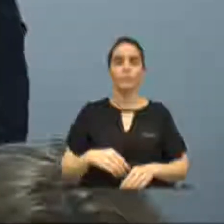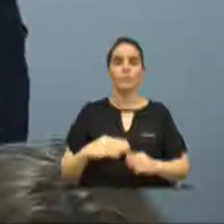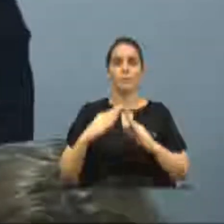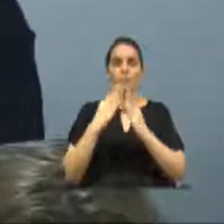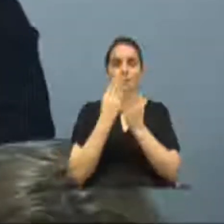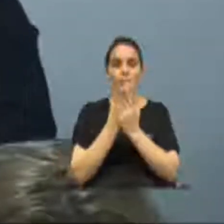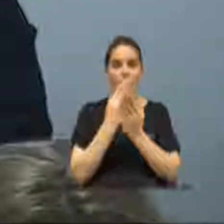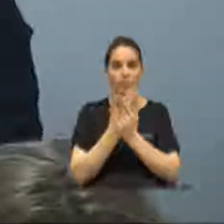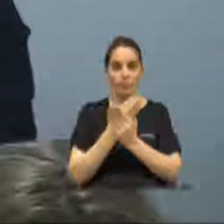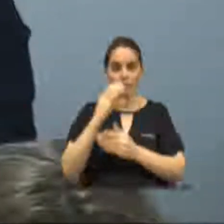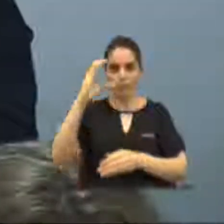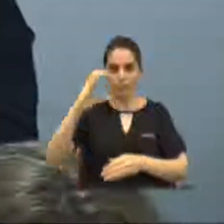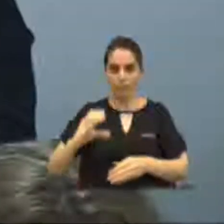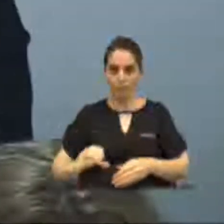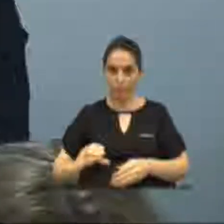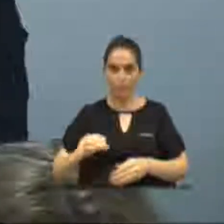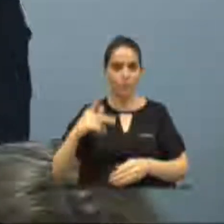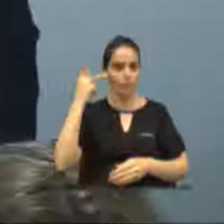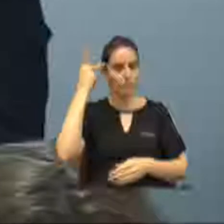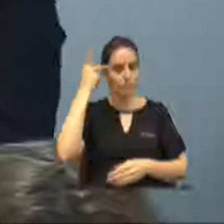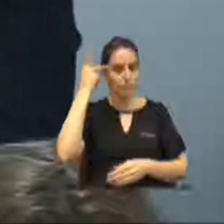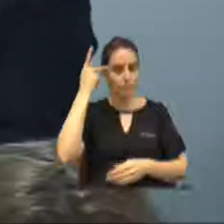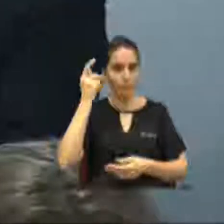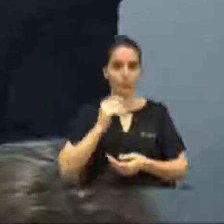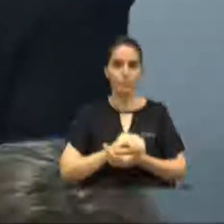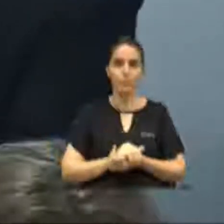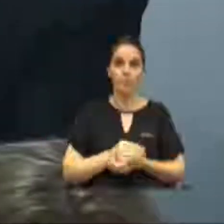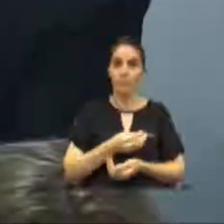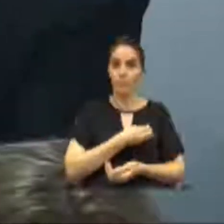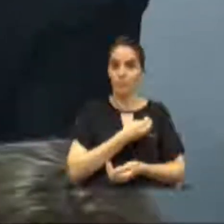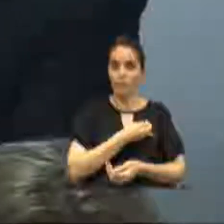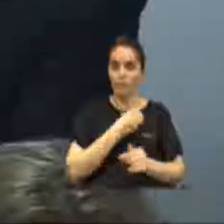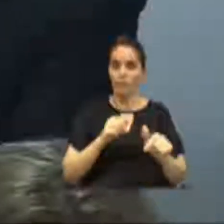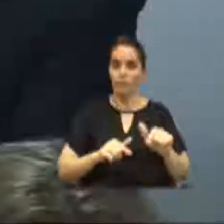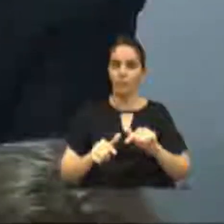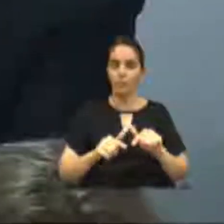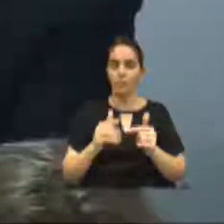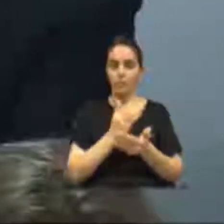do Tribunal de Justiça de São Paulo. A sua vida profissional teve